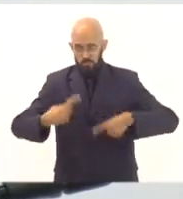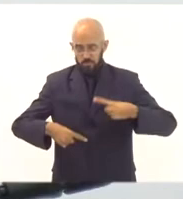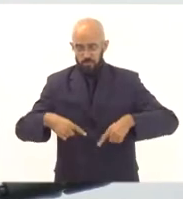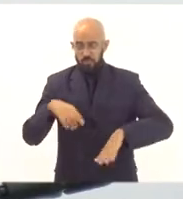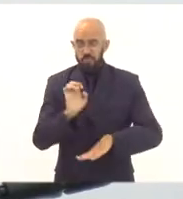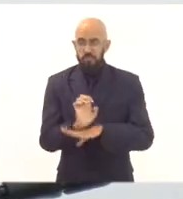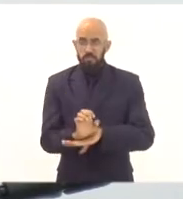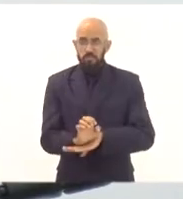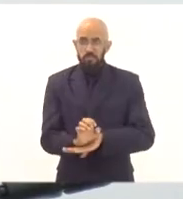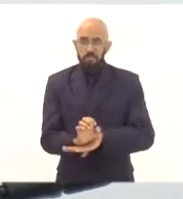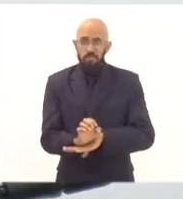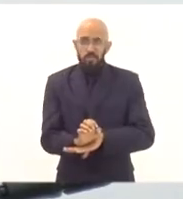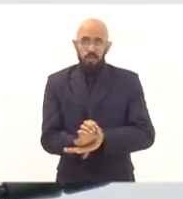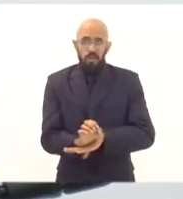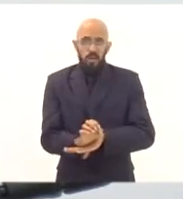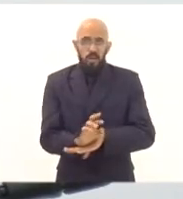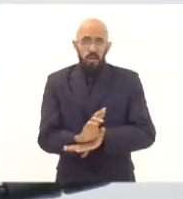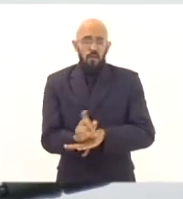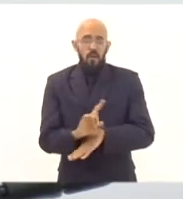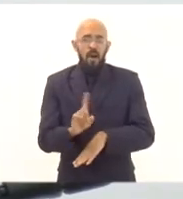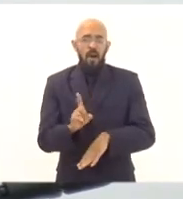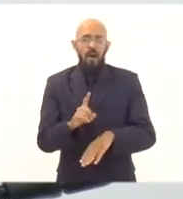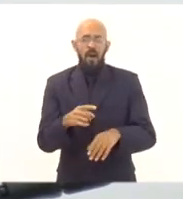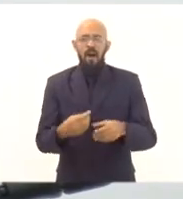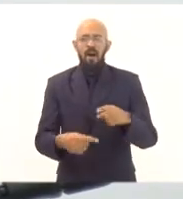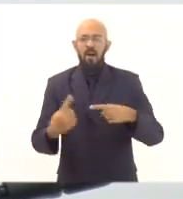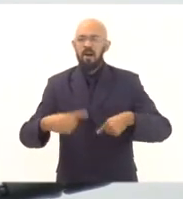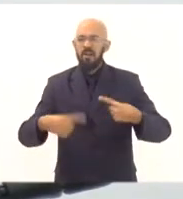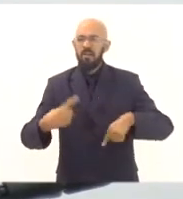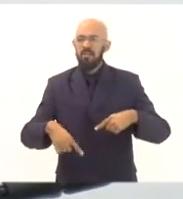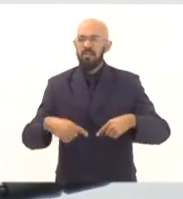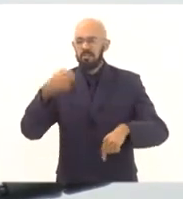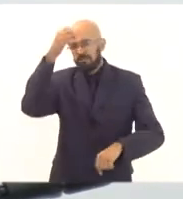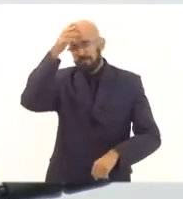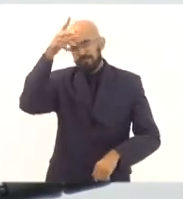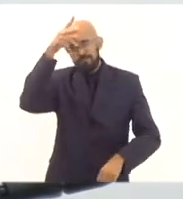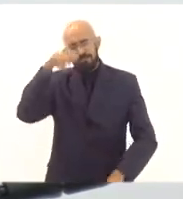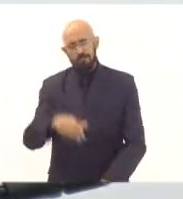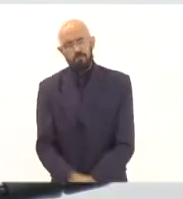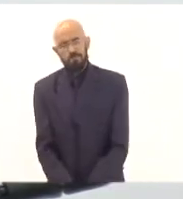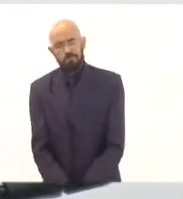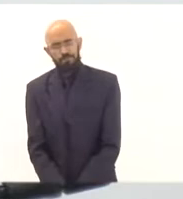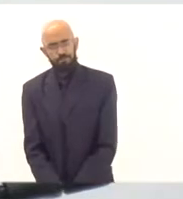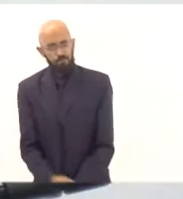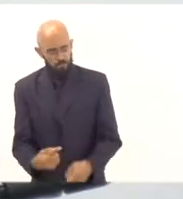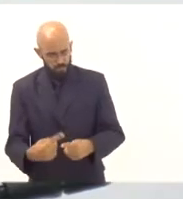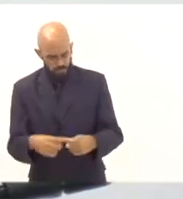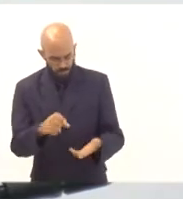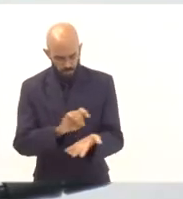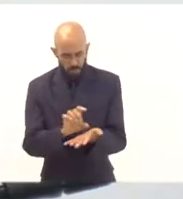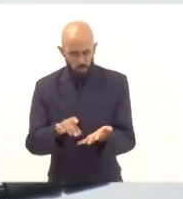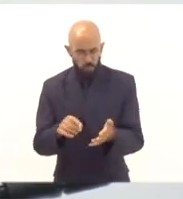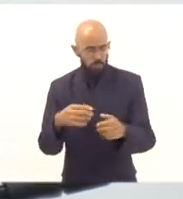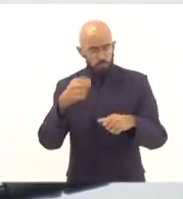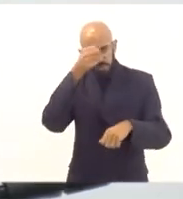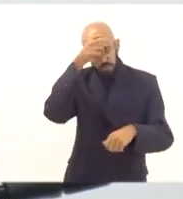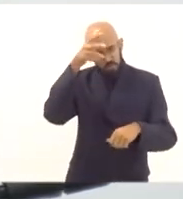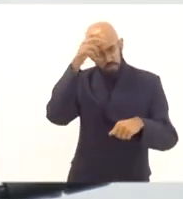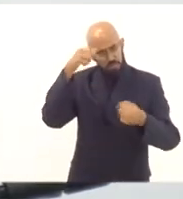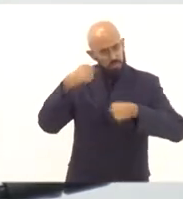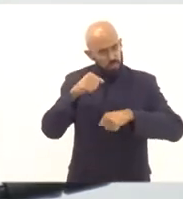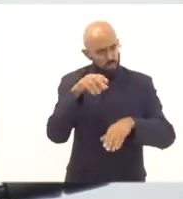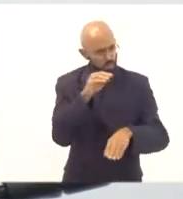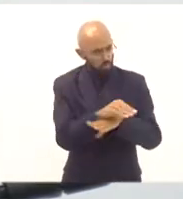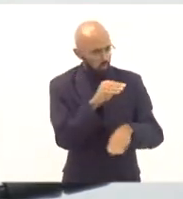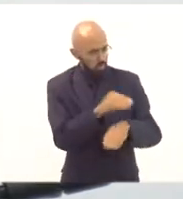e não políticas de município não é um município que tem cuidado cada um do seu município e ver